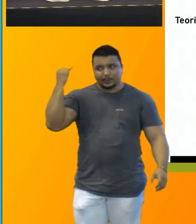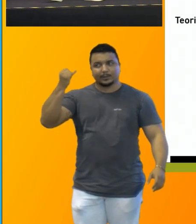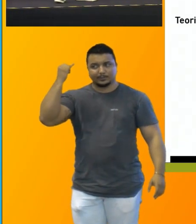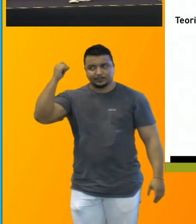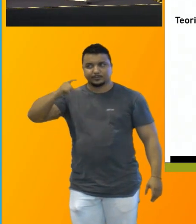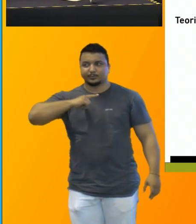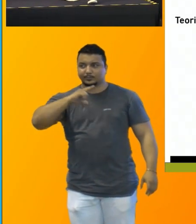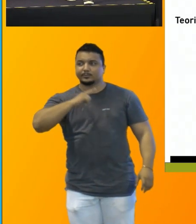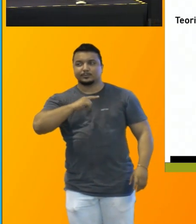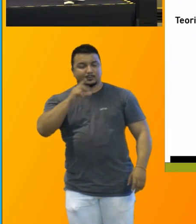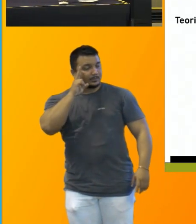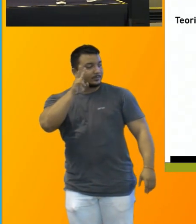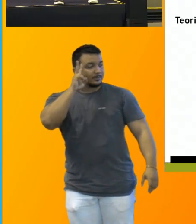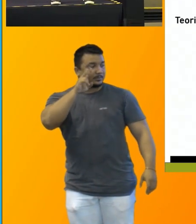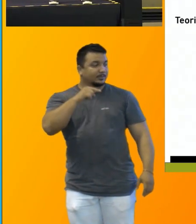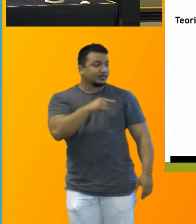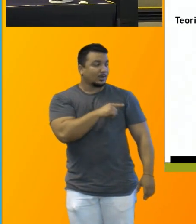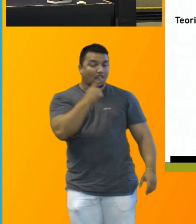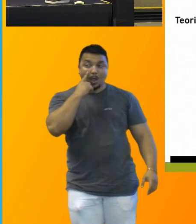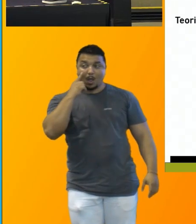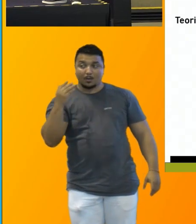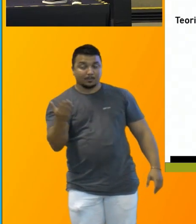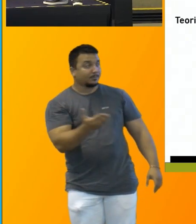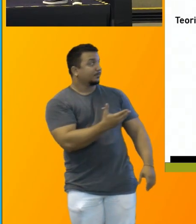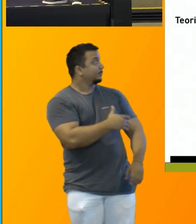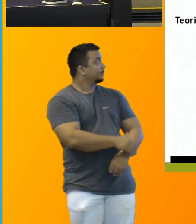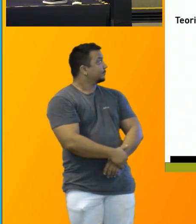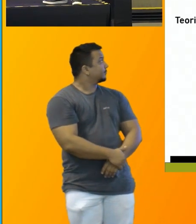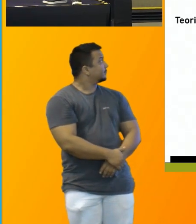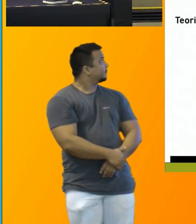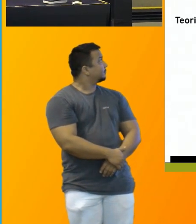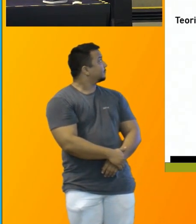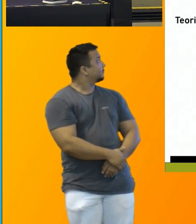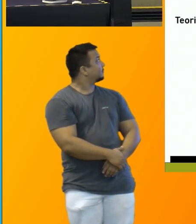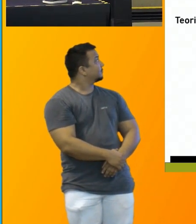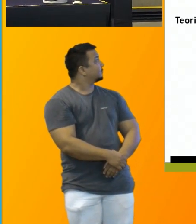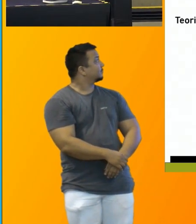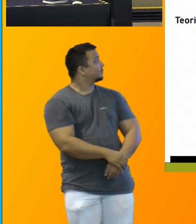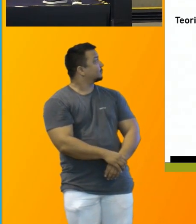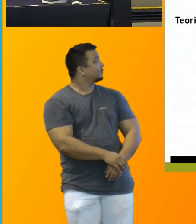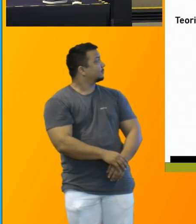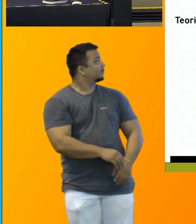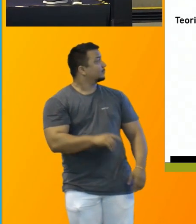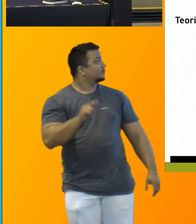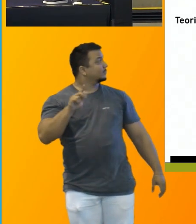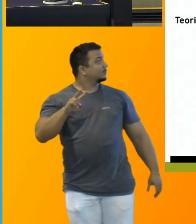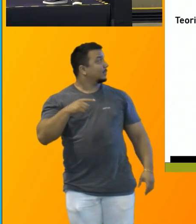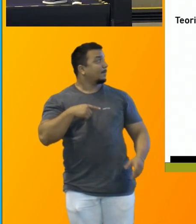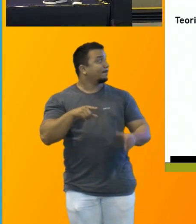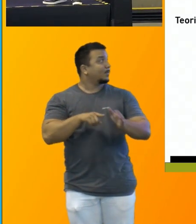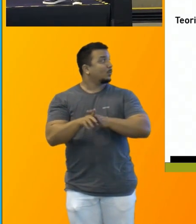aí nas estatísticas, né? Eu não sei se está dando para perceber aí, Era Vargas responde por